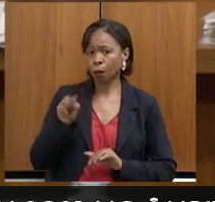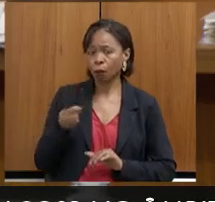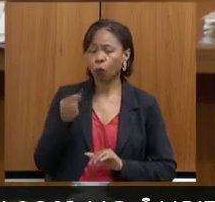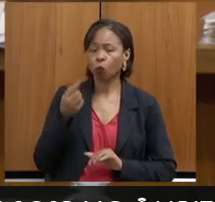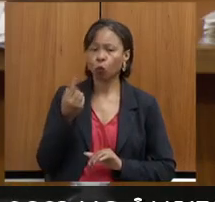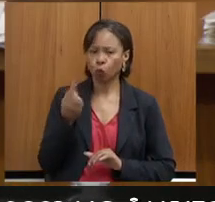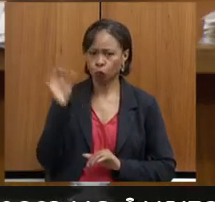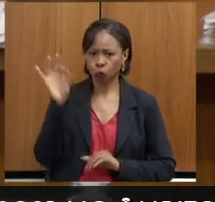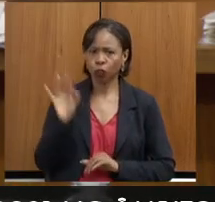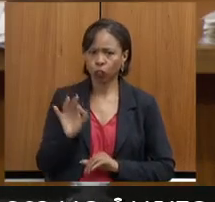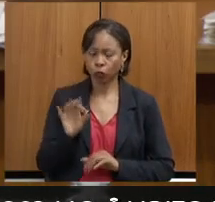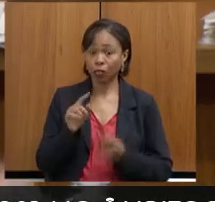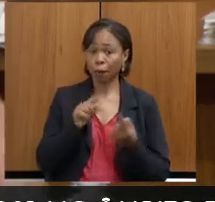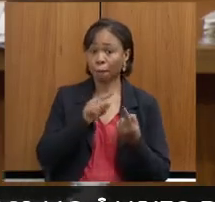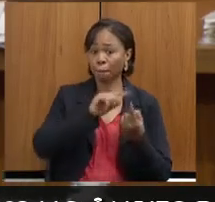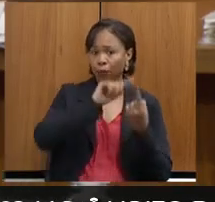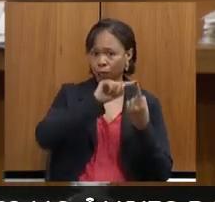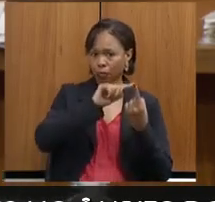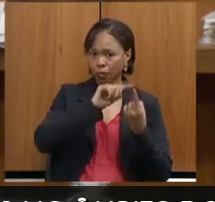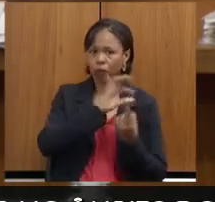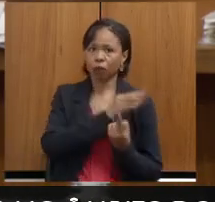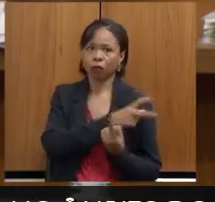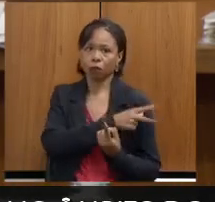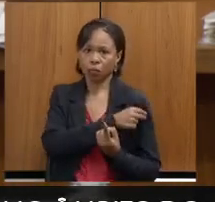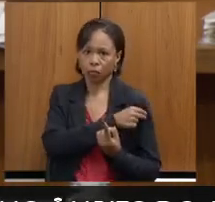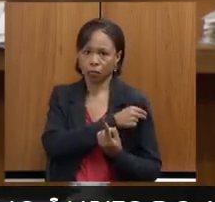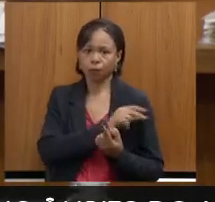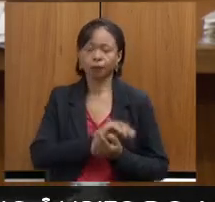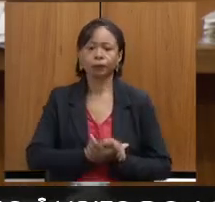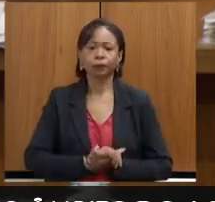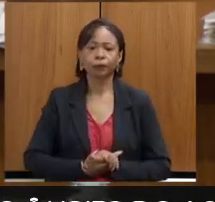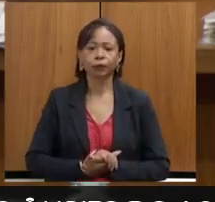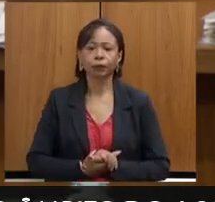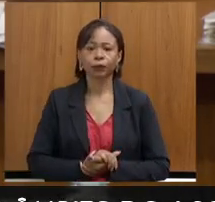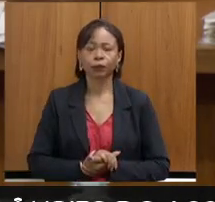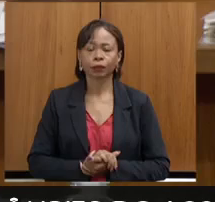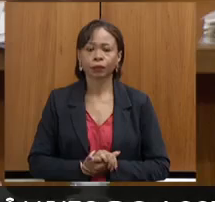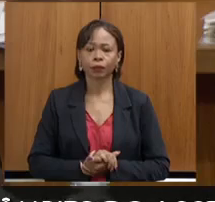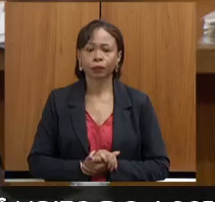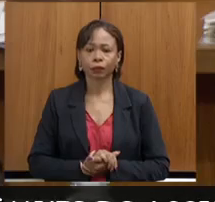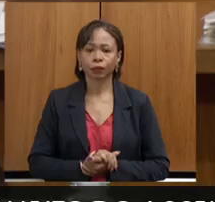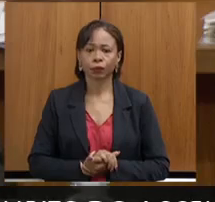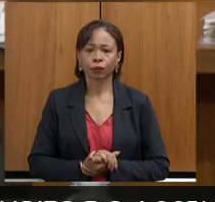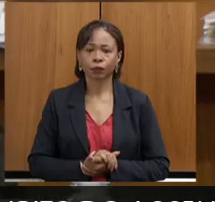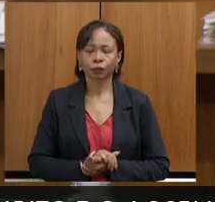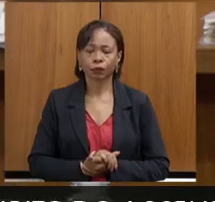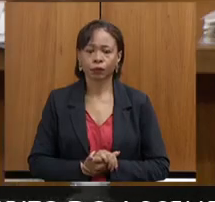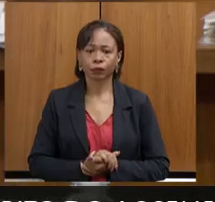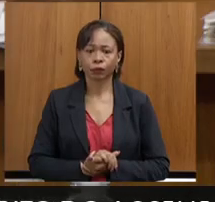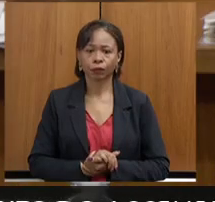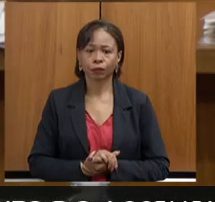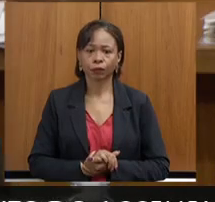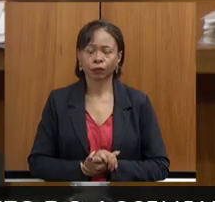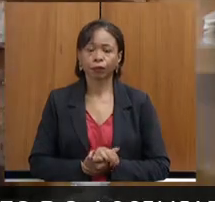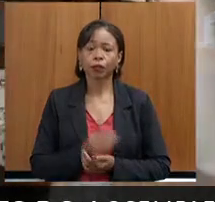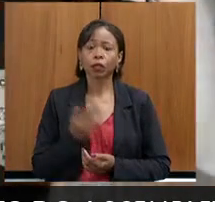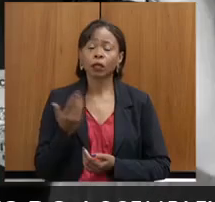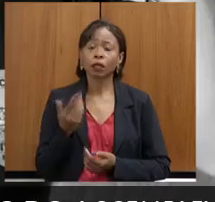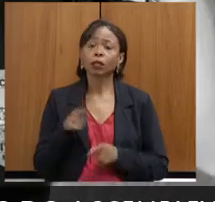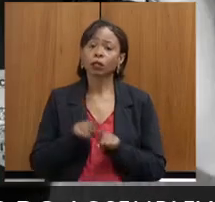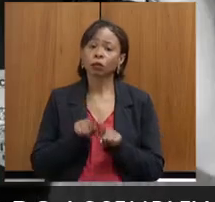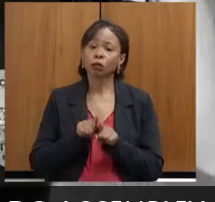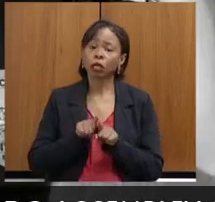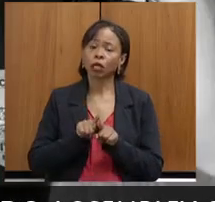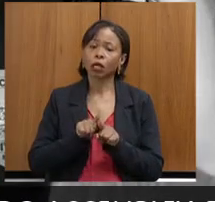relação a primeira dose pode passar e aqui o nosso torcemos aí algumas alguns